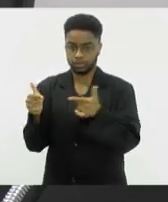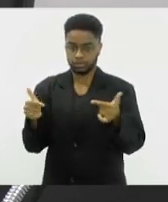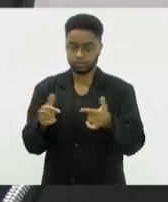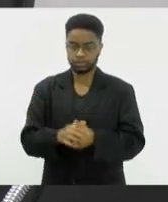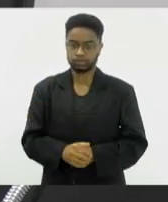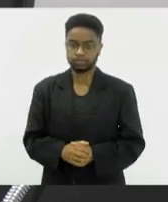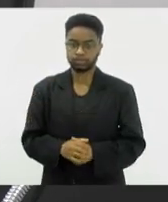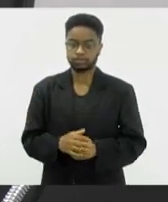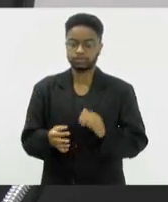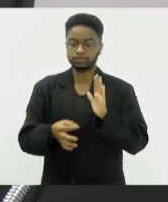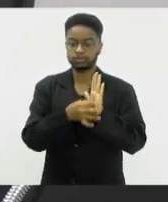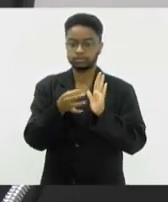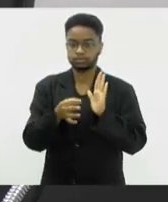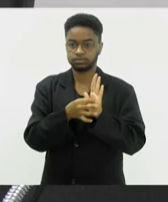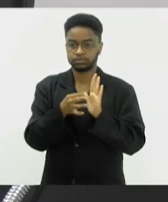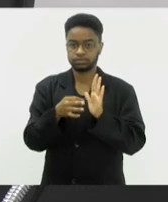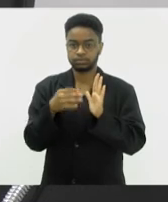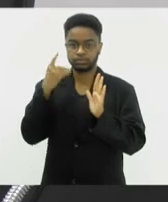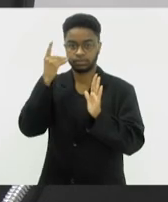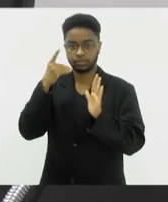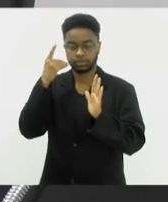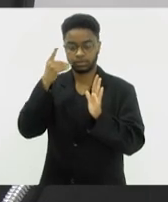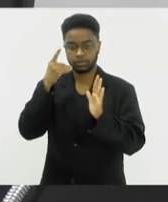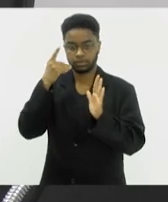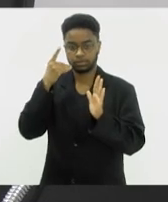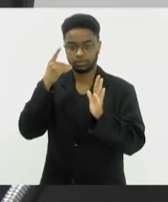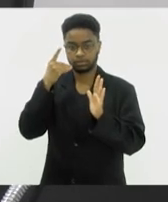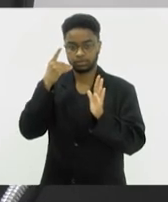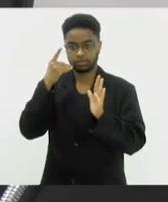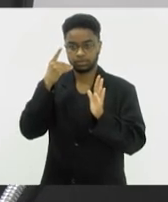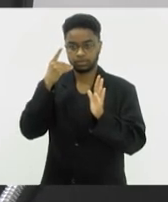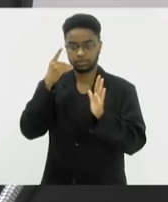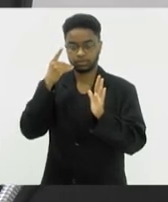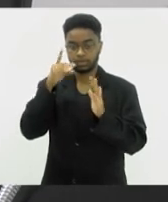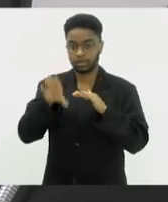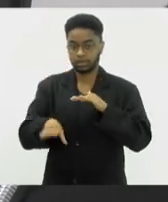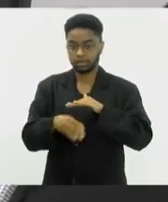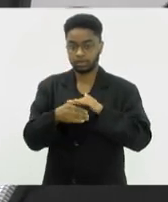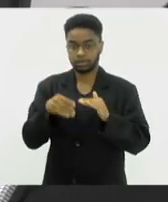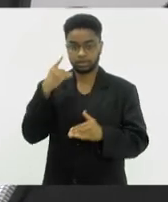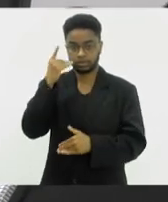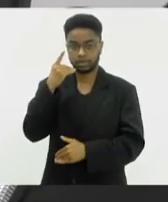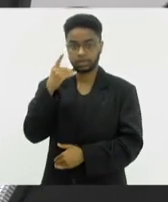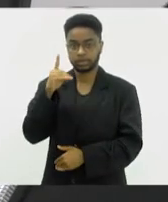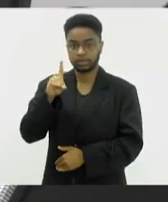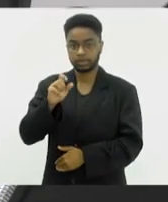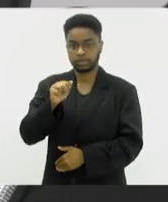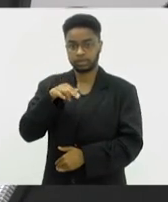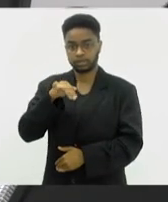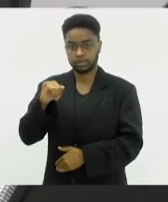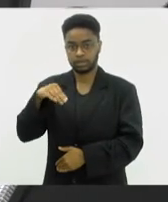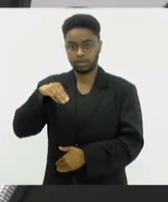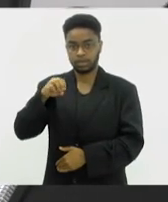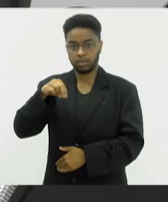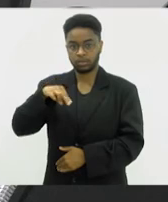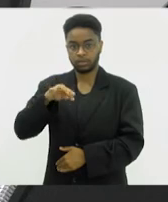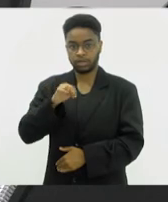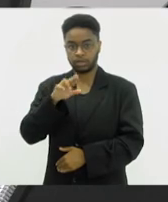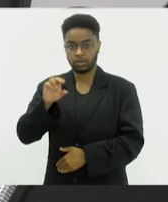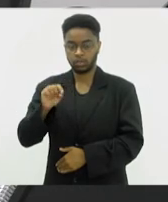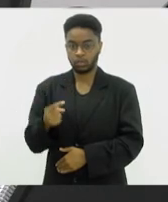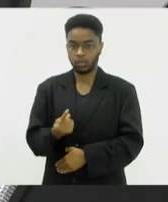O parecer foi da deputada... A emenda foi da deputada Dani Monteiro, emenda única, e